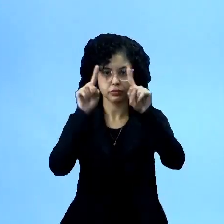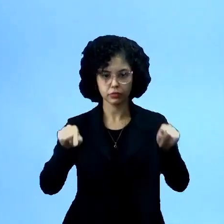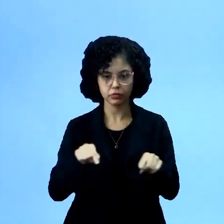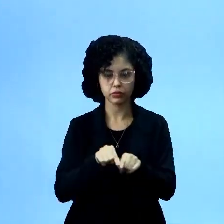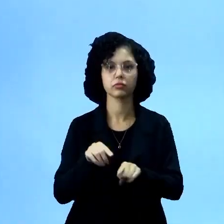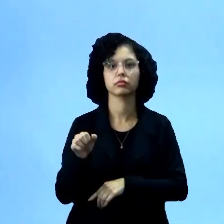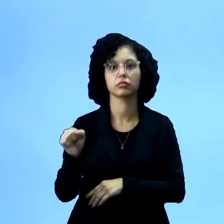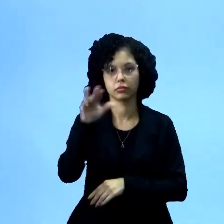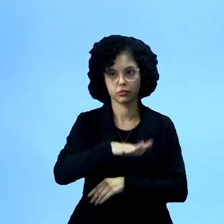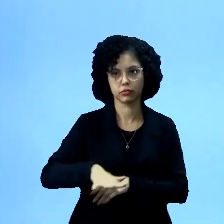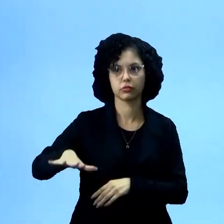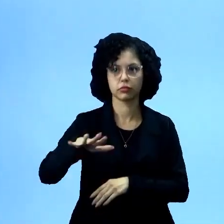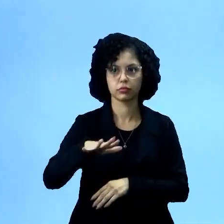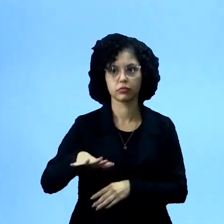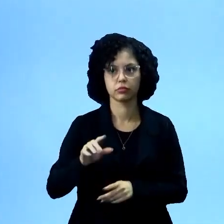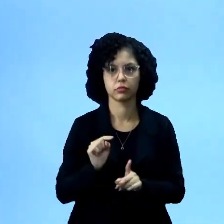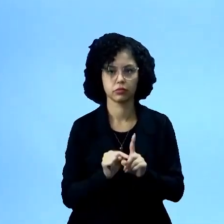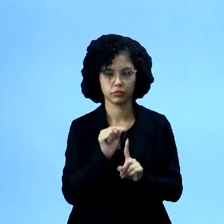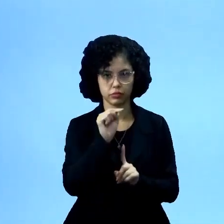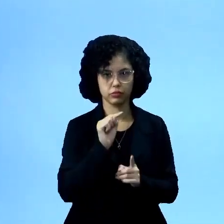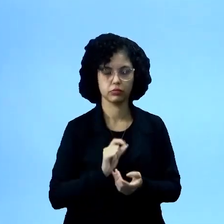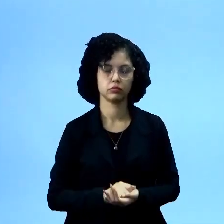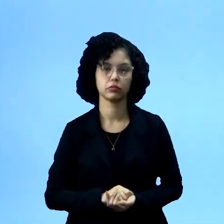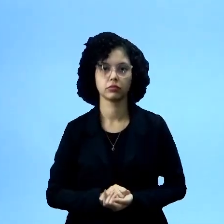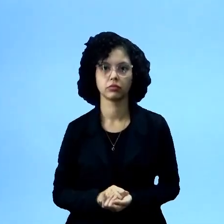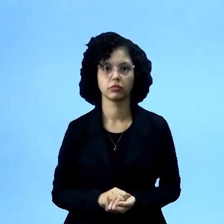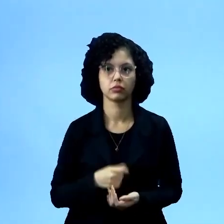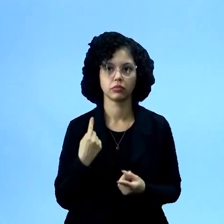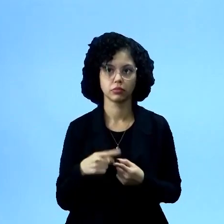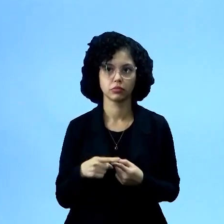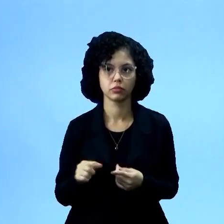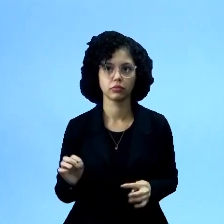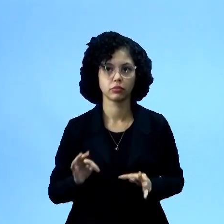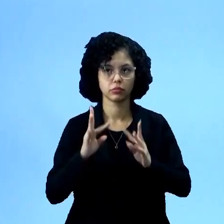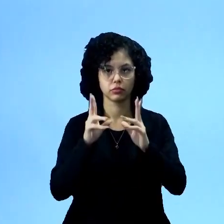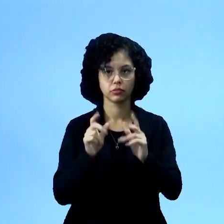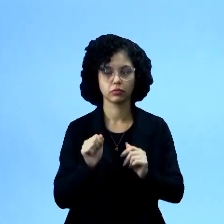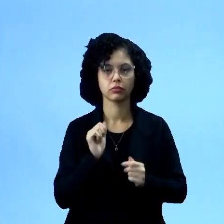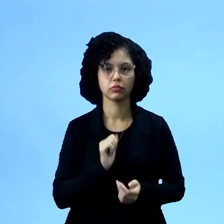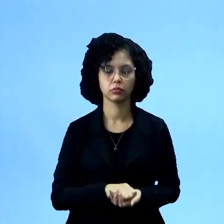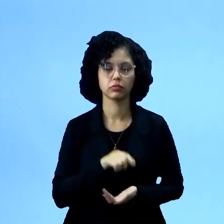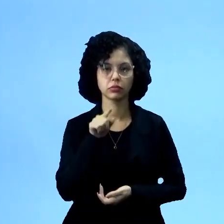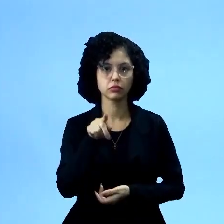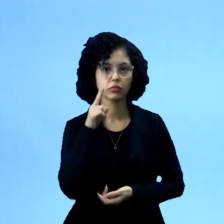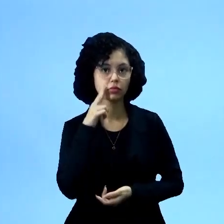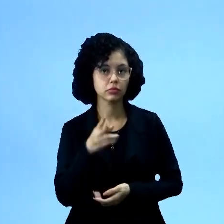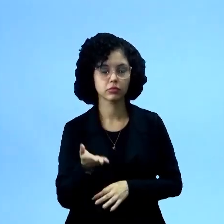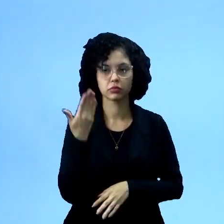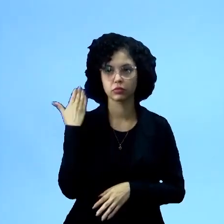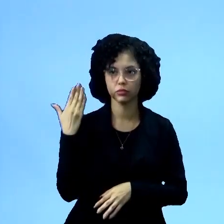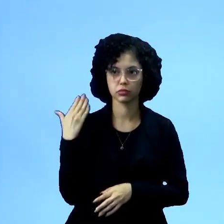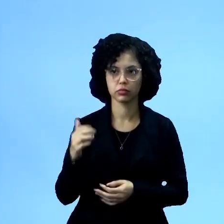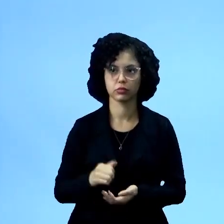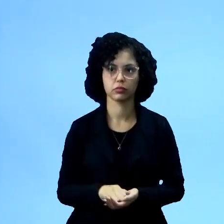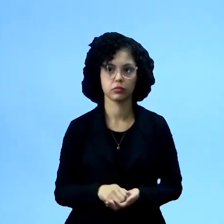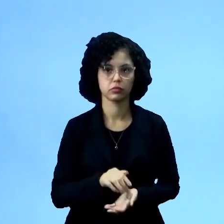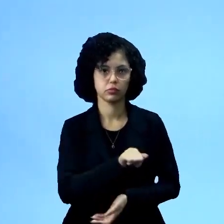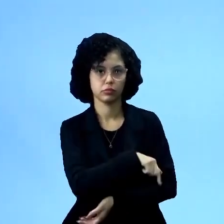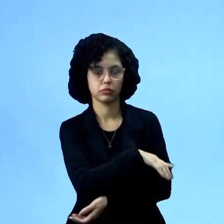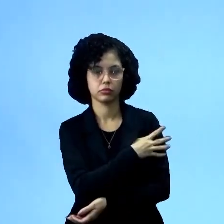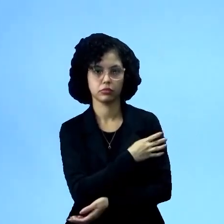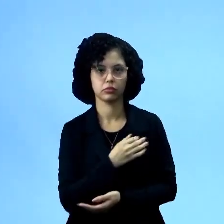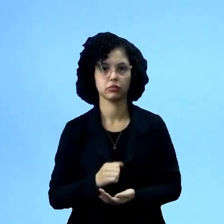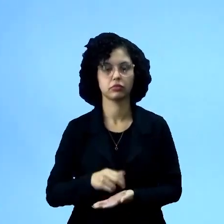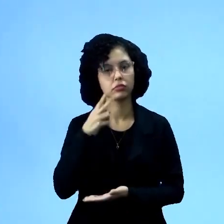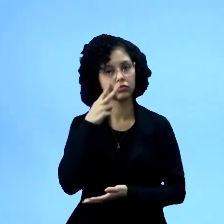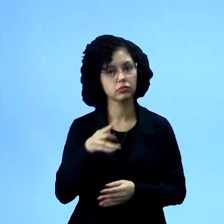volume. Então, aí não tem como dizer que não. Porque tudo que você vê lá no passado, no fundamental,